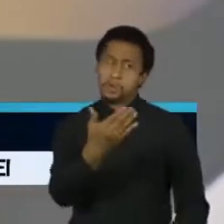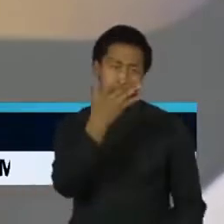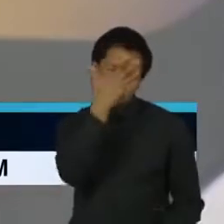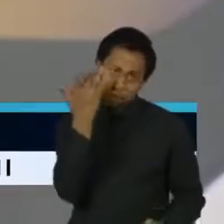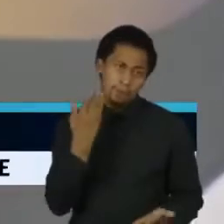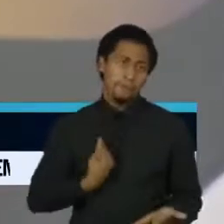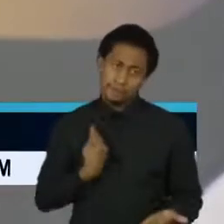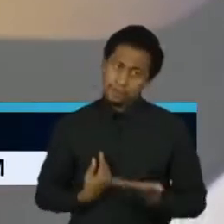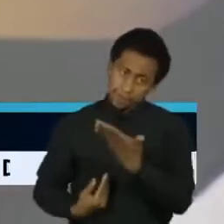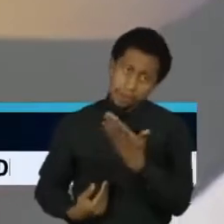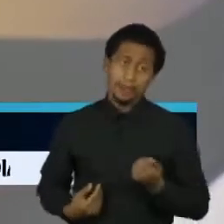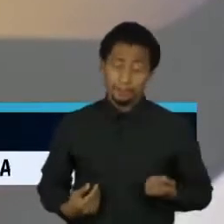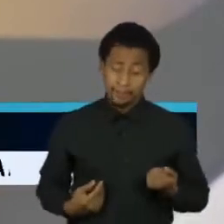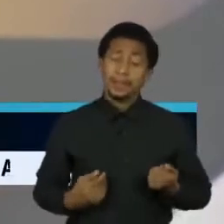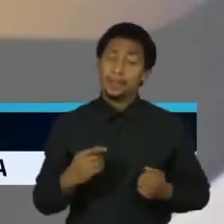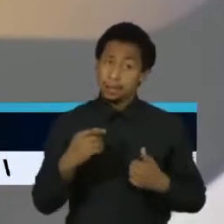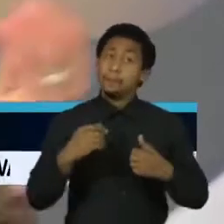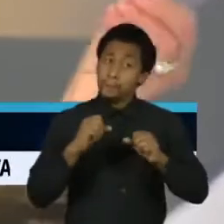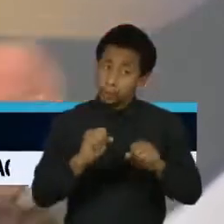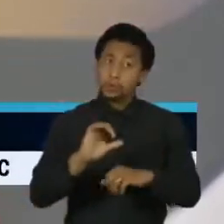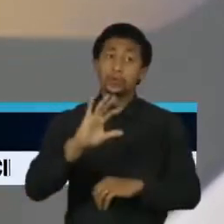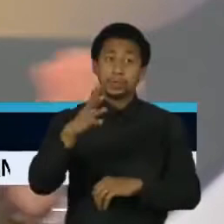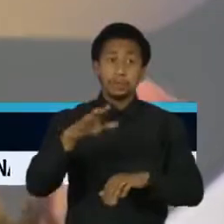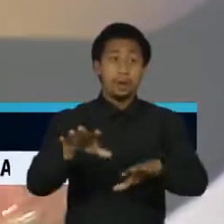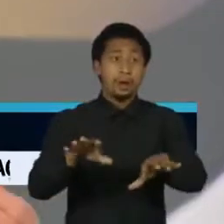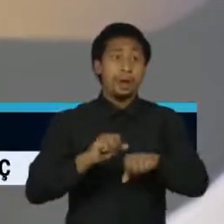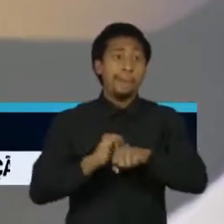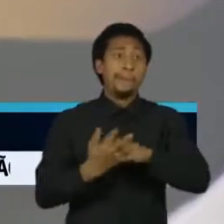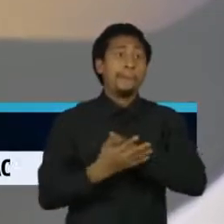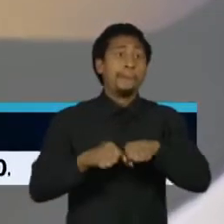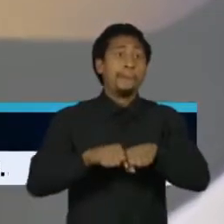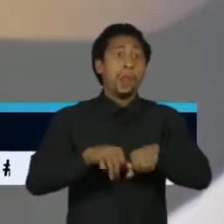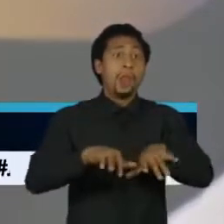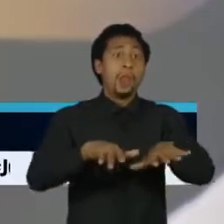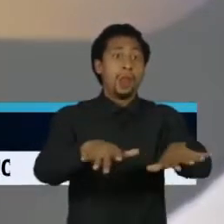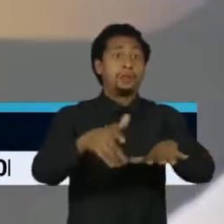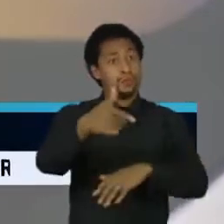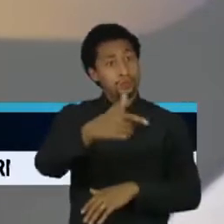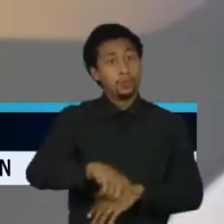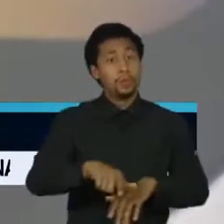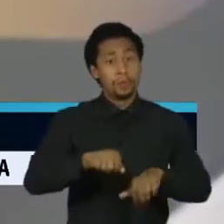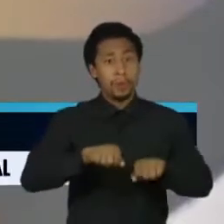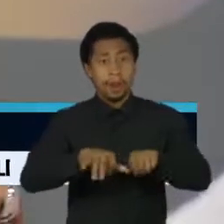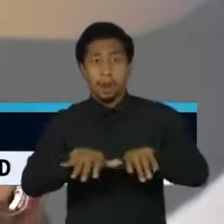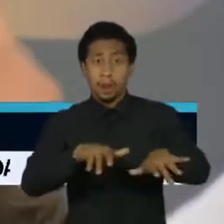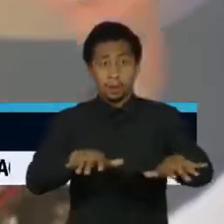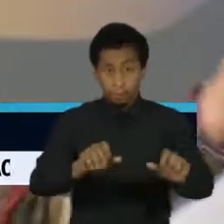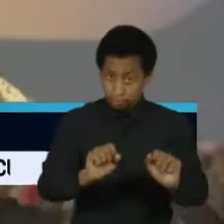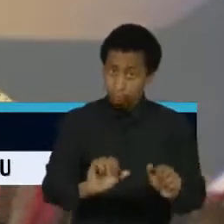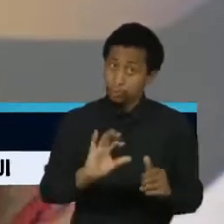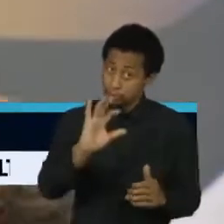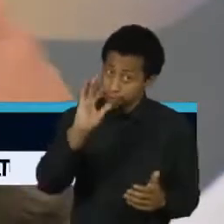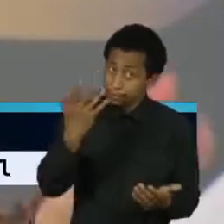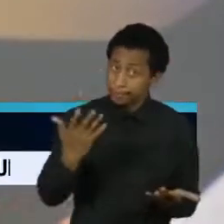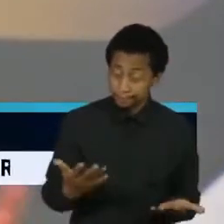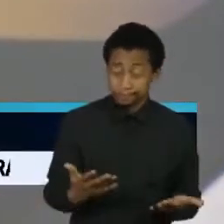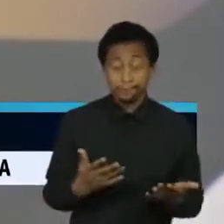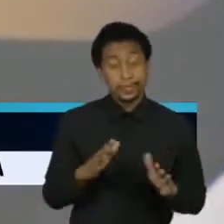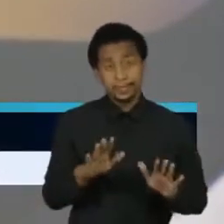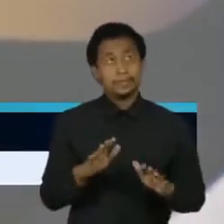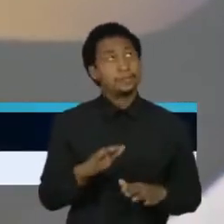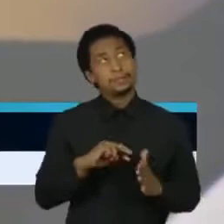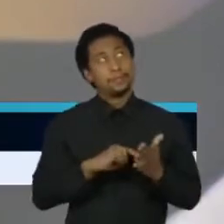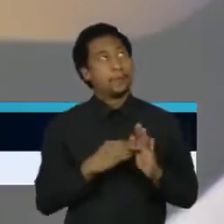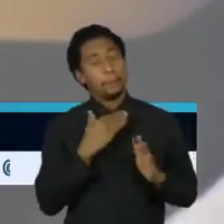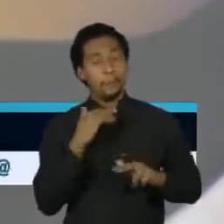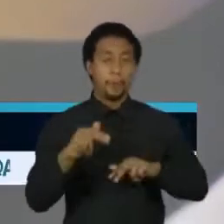de novo, eles terem um aumento do número de casos, isso não significa necessariamente um problema do ponto de vista de morte, etc. Eles